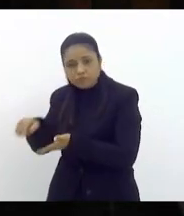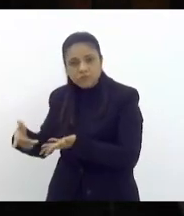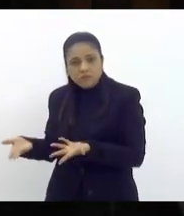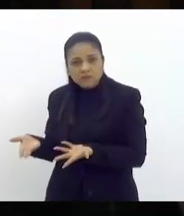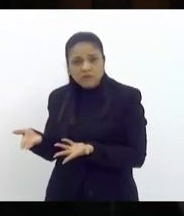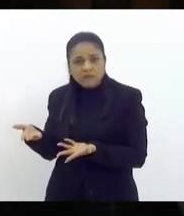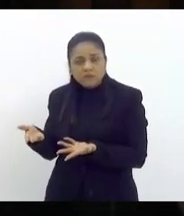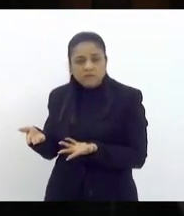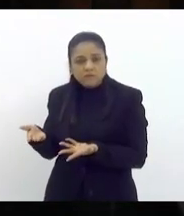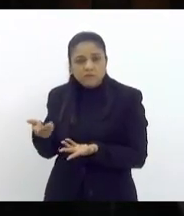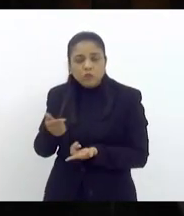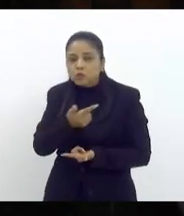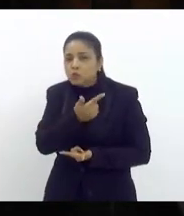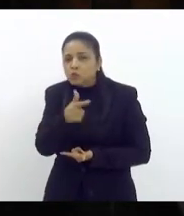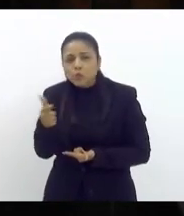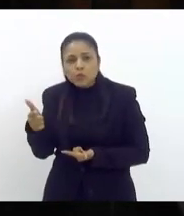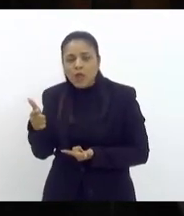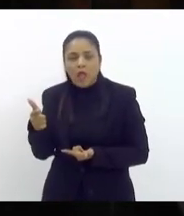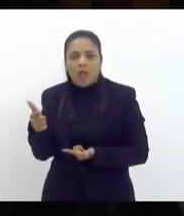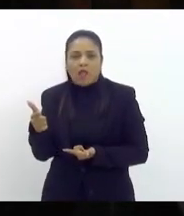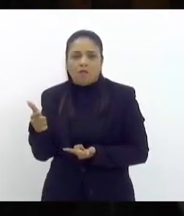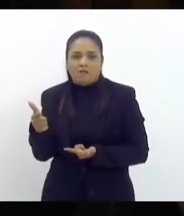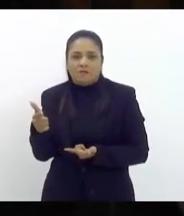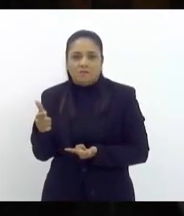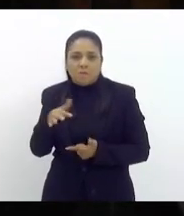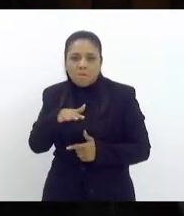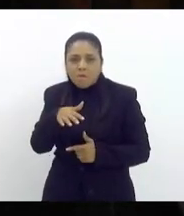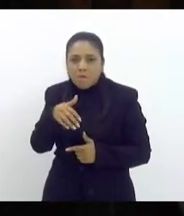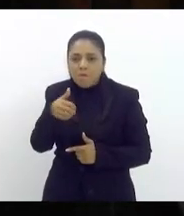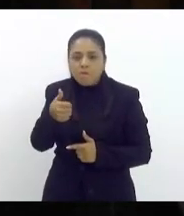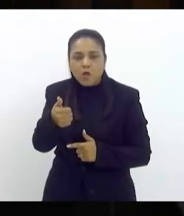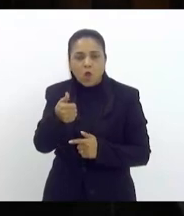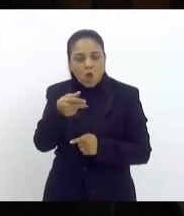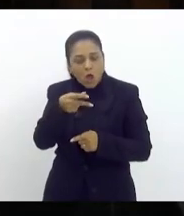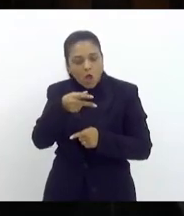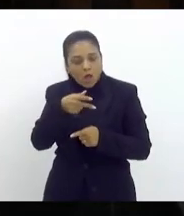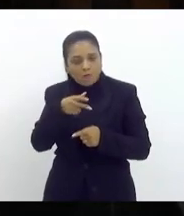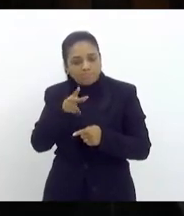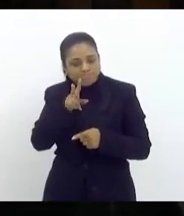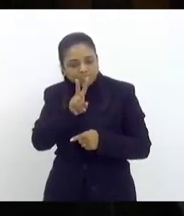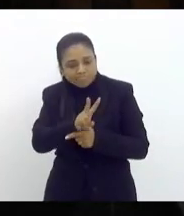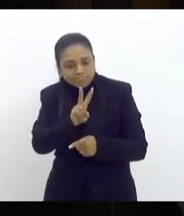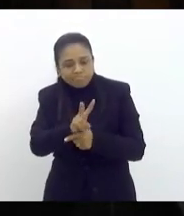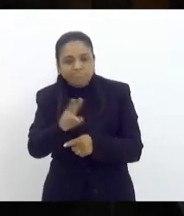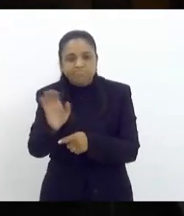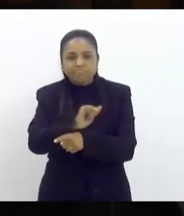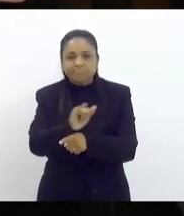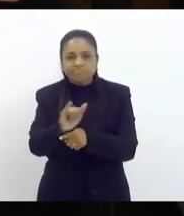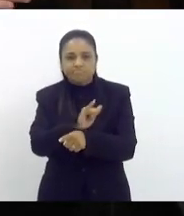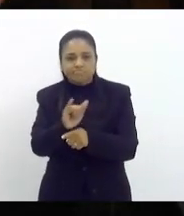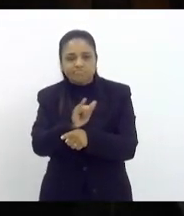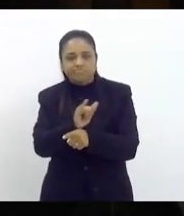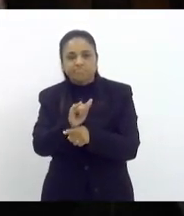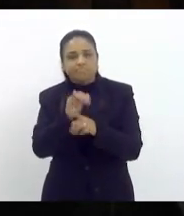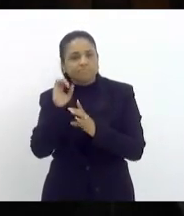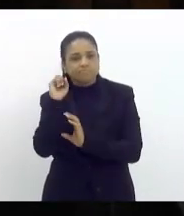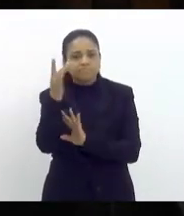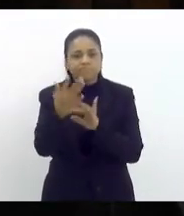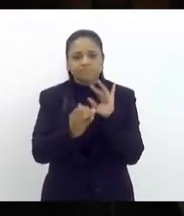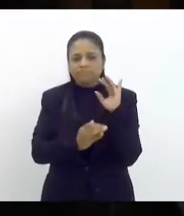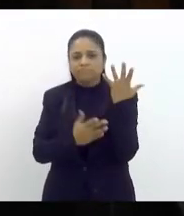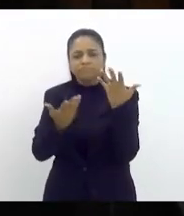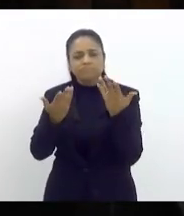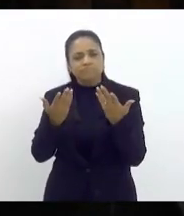não tem melhor maneira da gente preservar o meio ambiente do que ter uma outra relação com a natureza mais